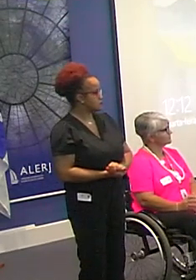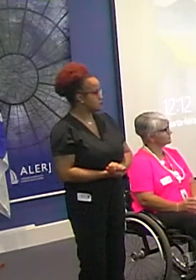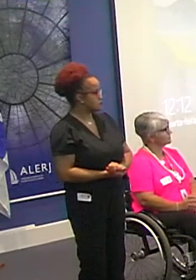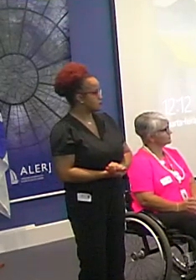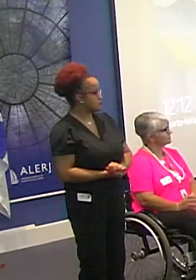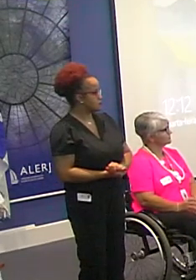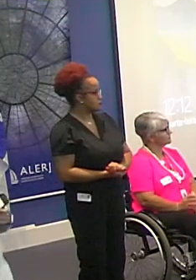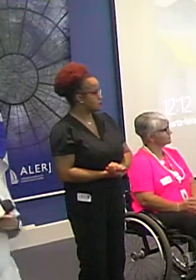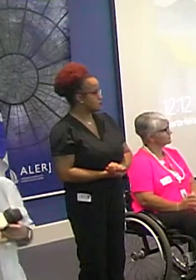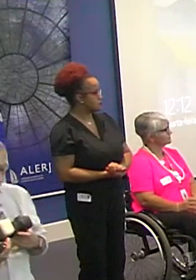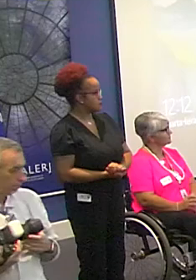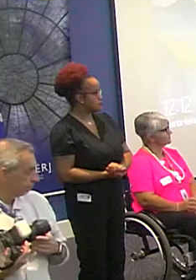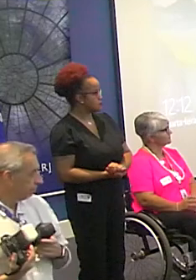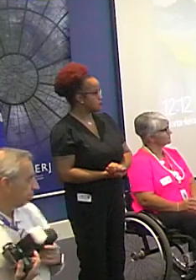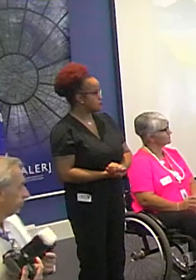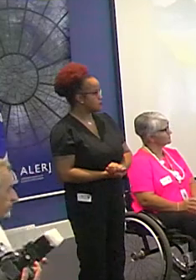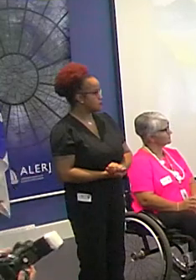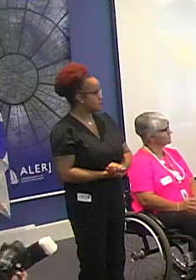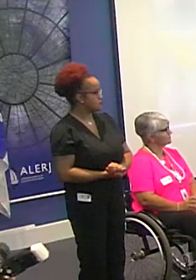Não, você está com o roteiro